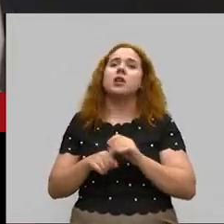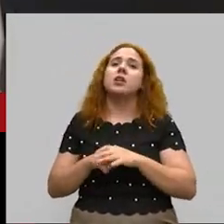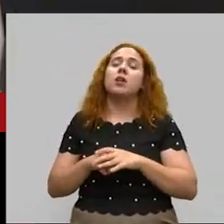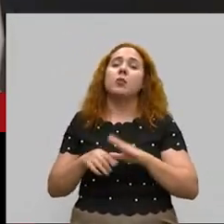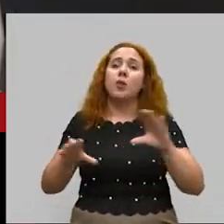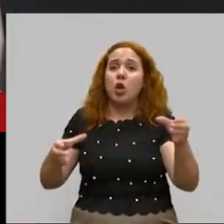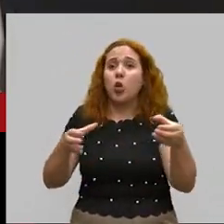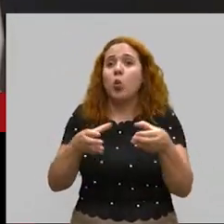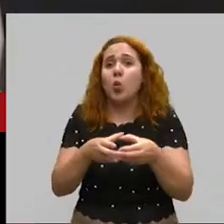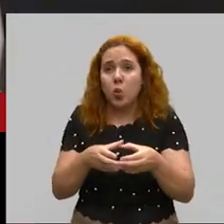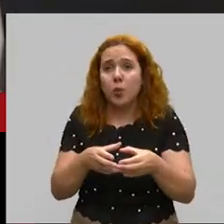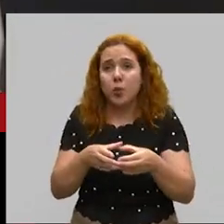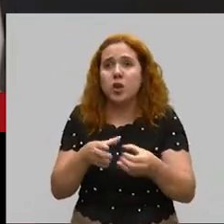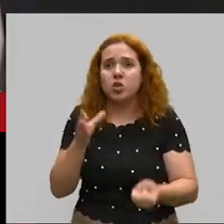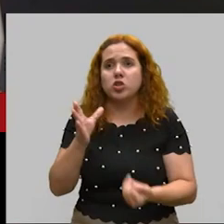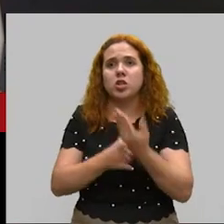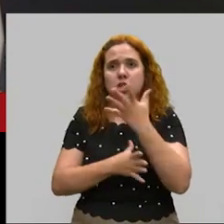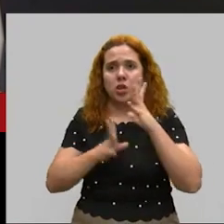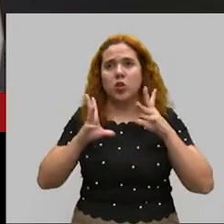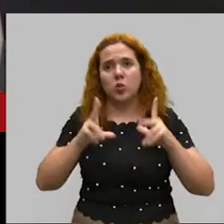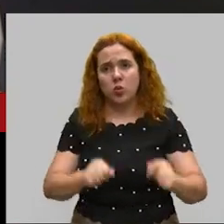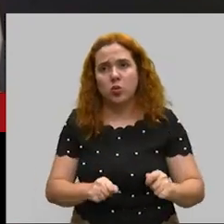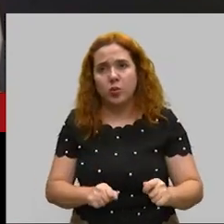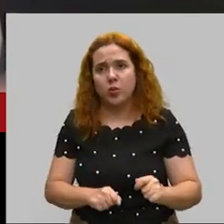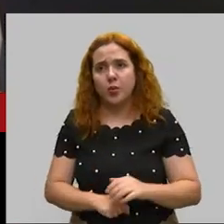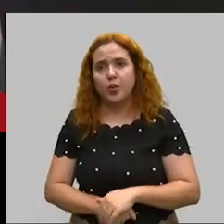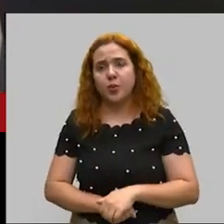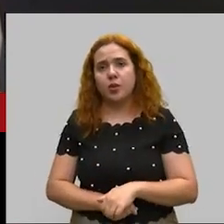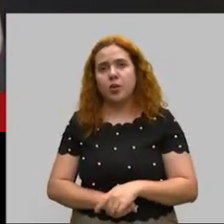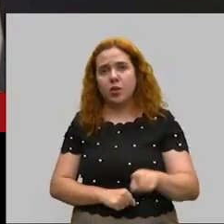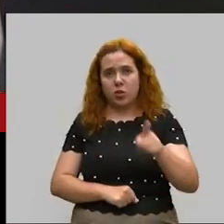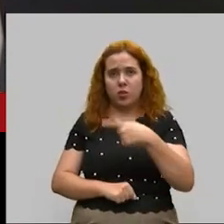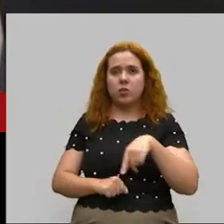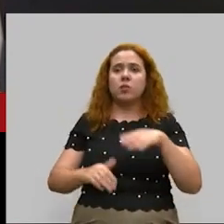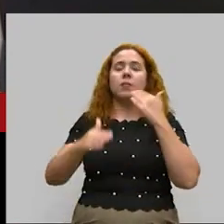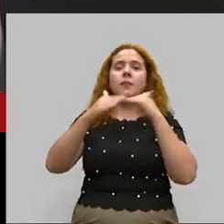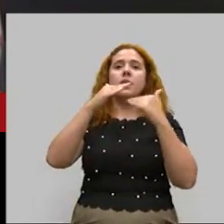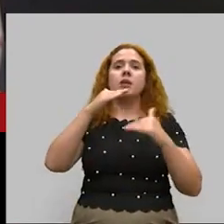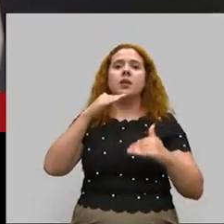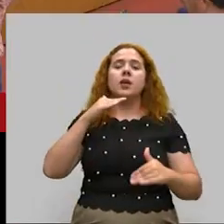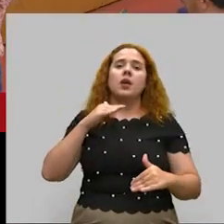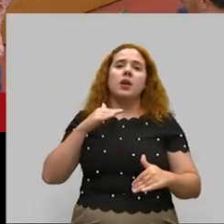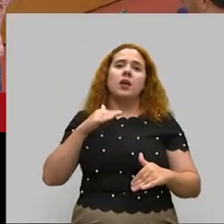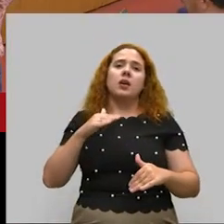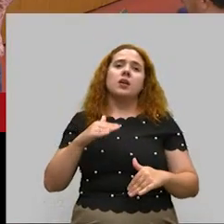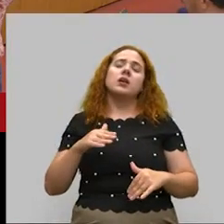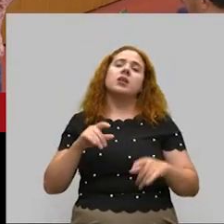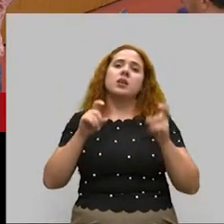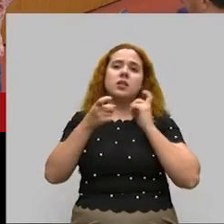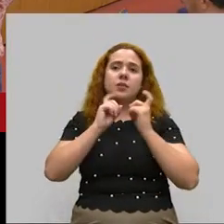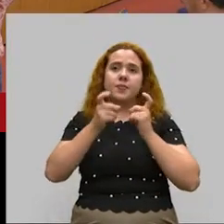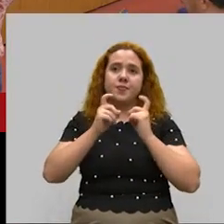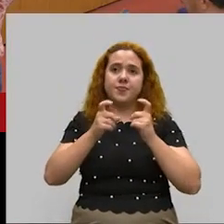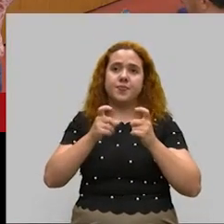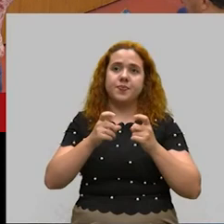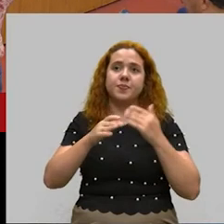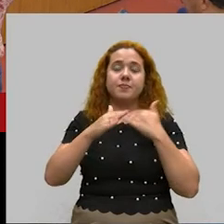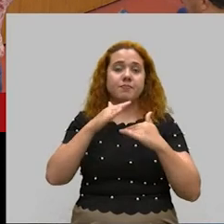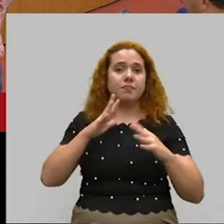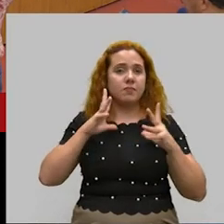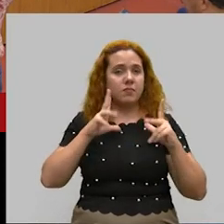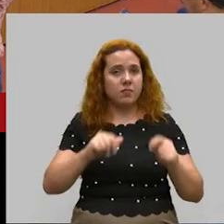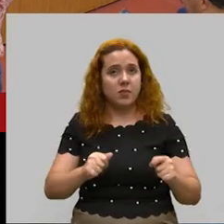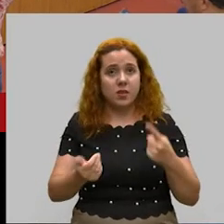coletiva cada passo aqui e vamos fazer os encaminhamentos dessa mesa e os encaminhamentos Gerais eu quero